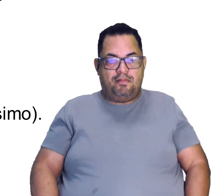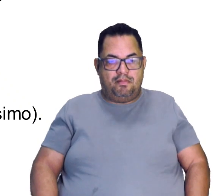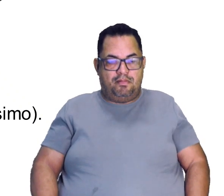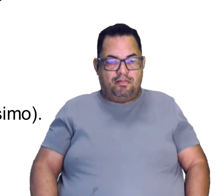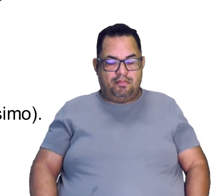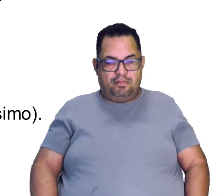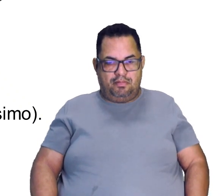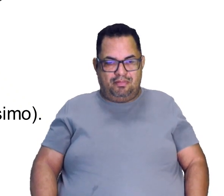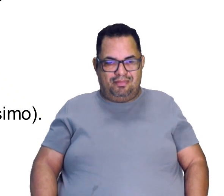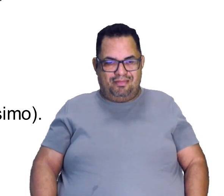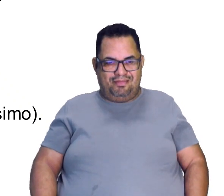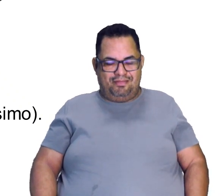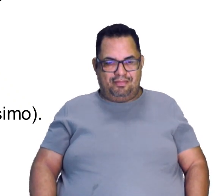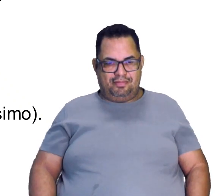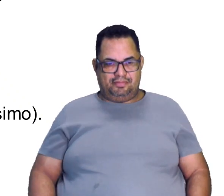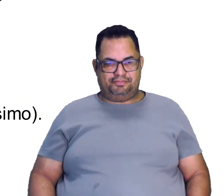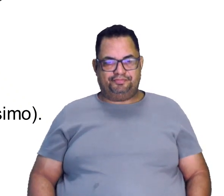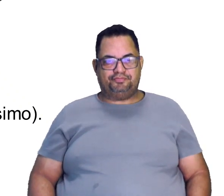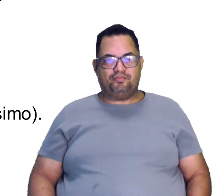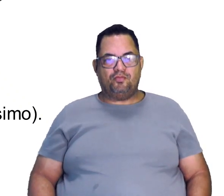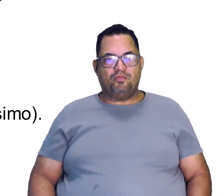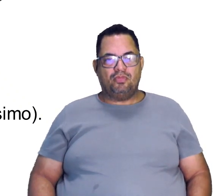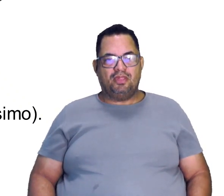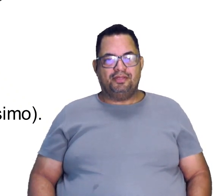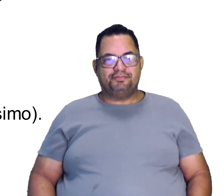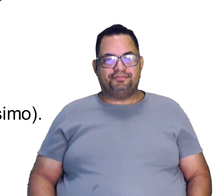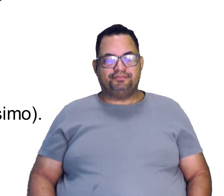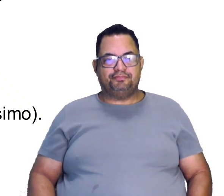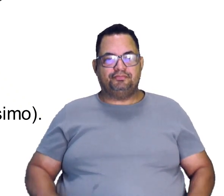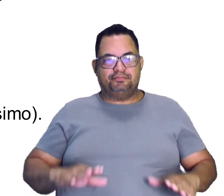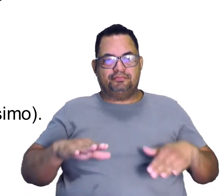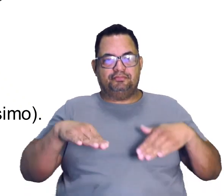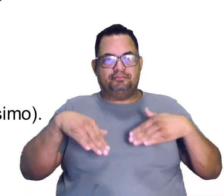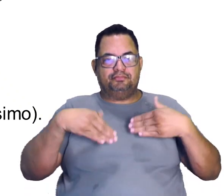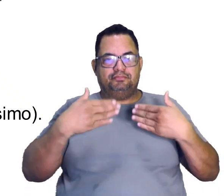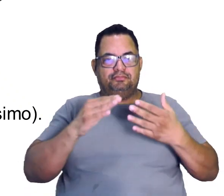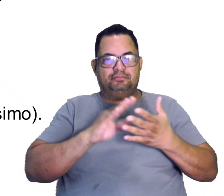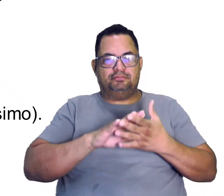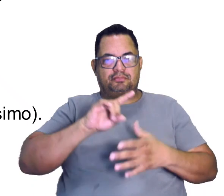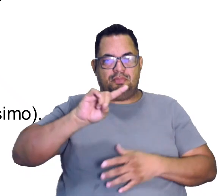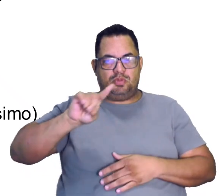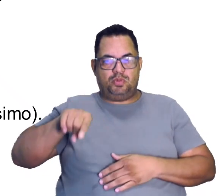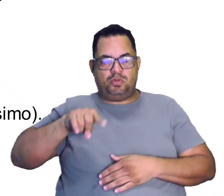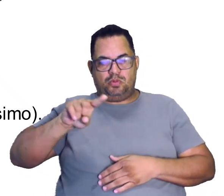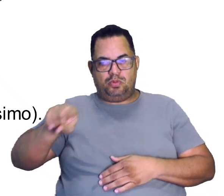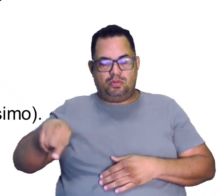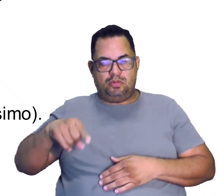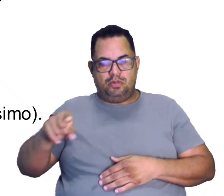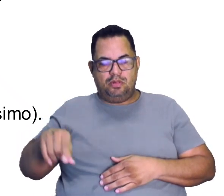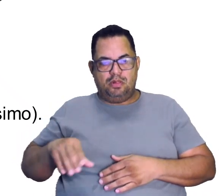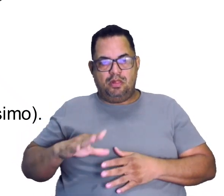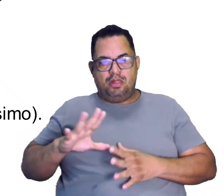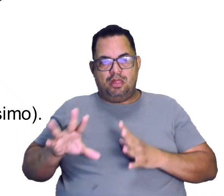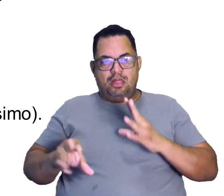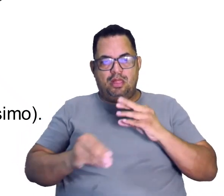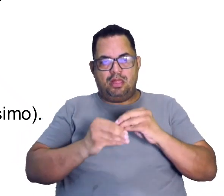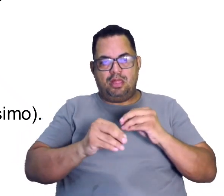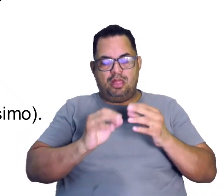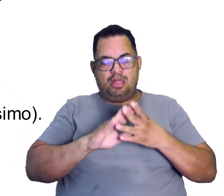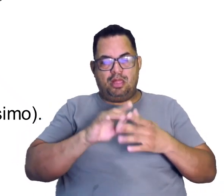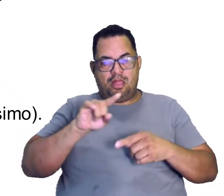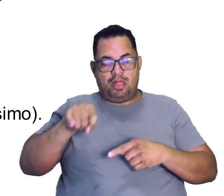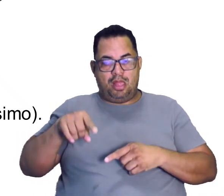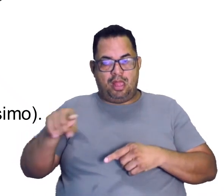mil. Quando eu represento aqui, quando eu ando com a vírgula no sentido de pegar um número grande